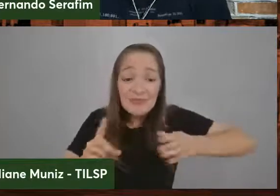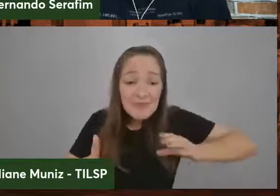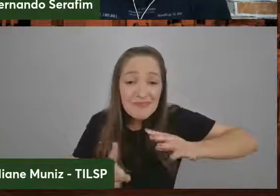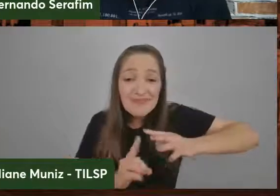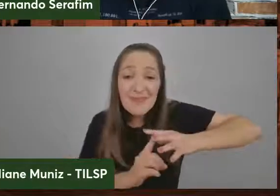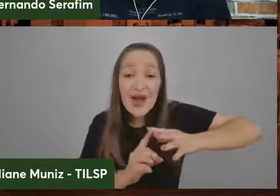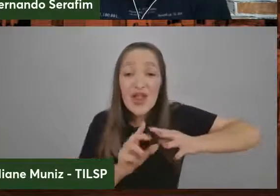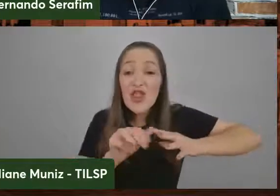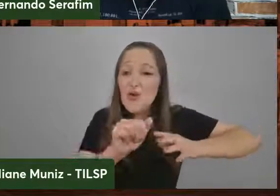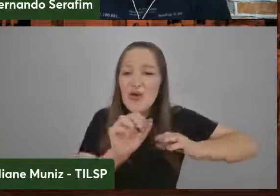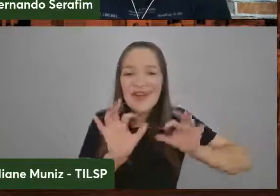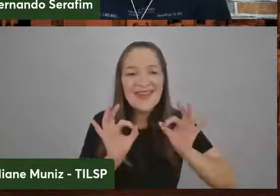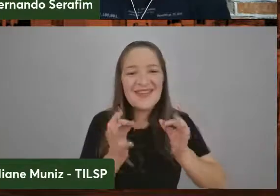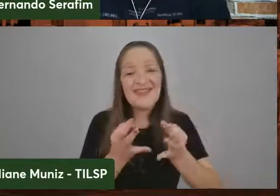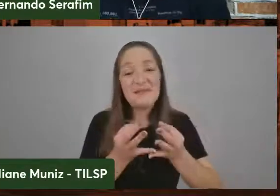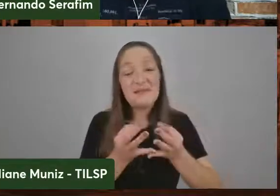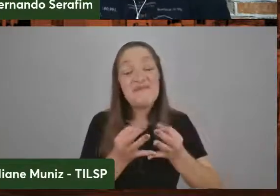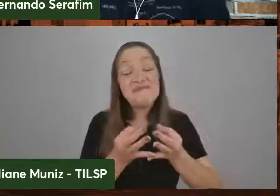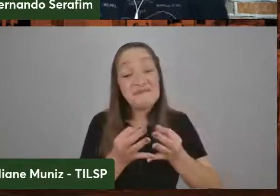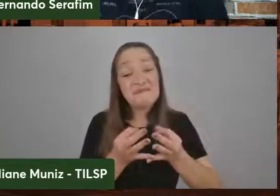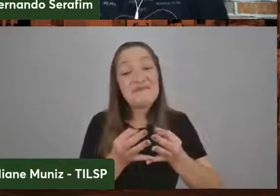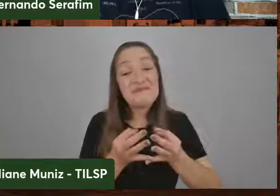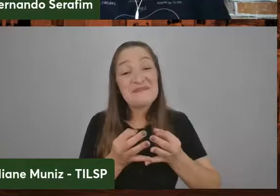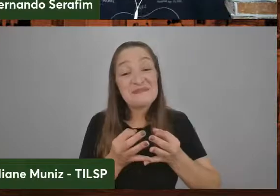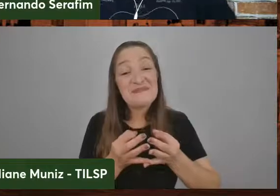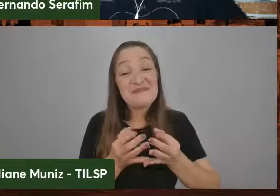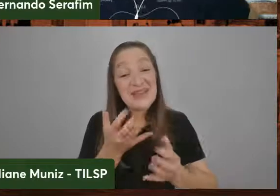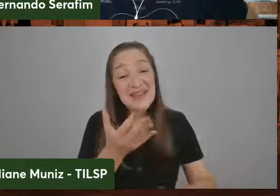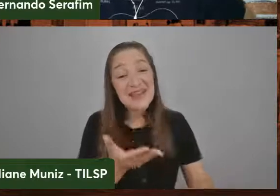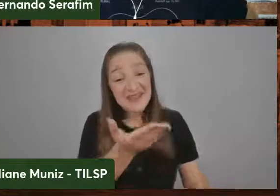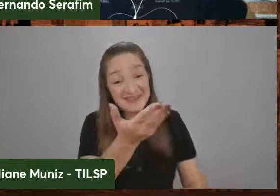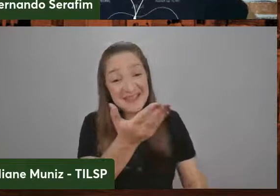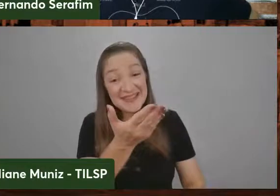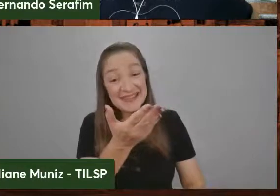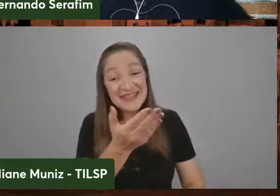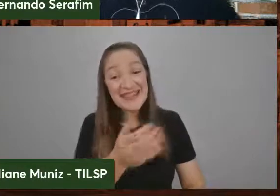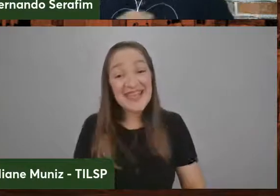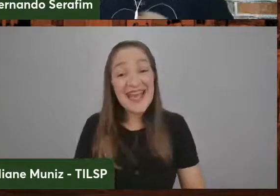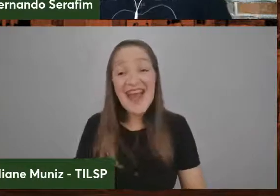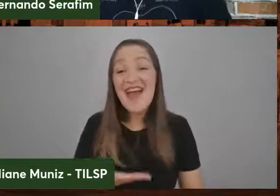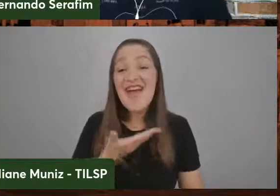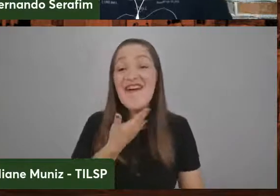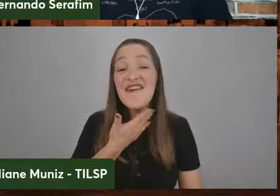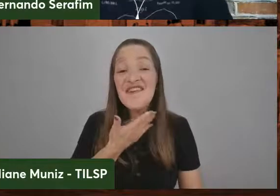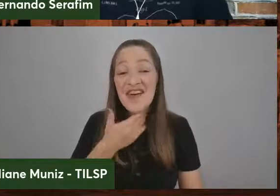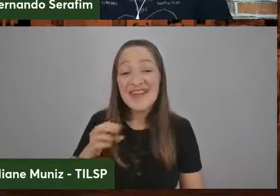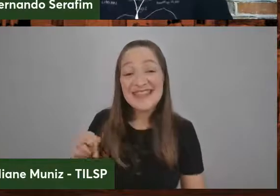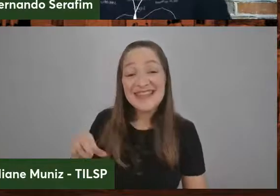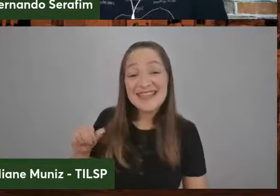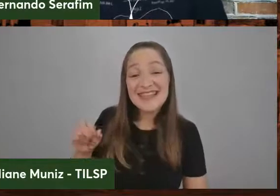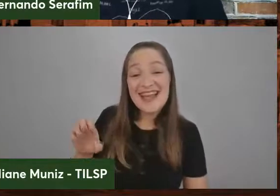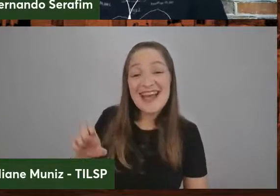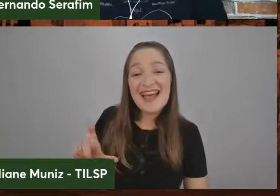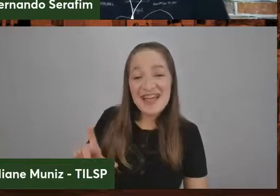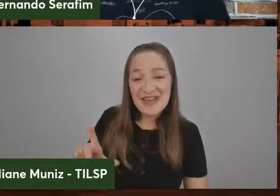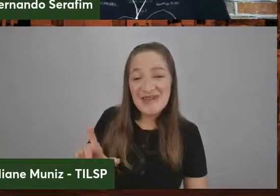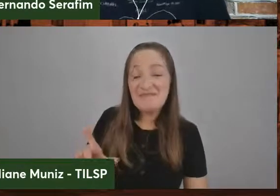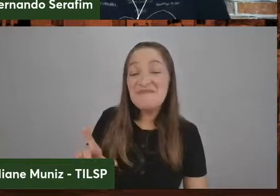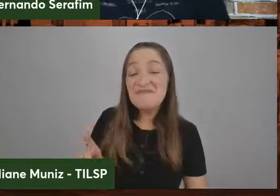eu queria dar voz aqui, obviamente, ao Milton, né, mas na figura do Nael, que é um trecho que eu